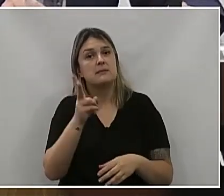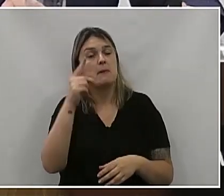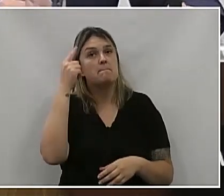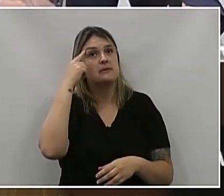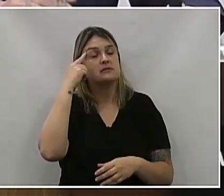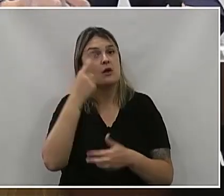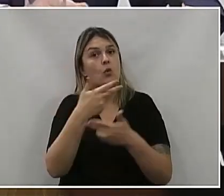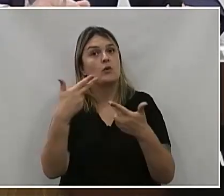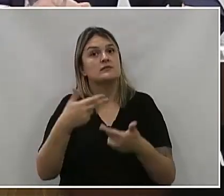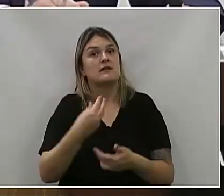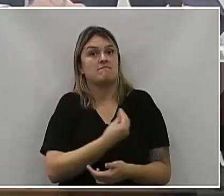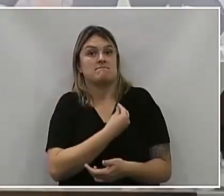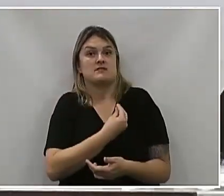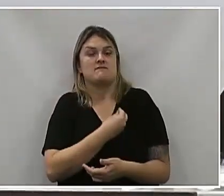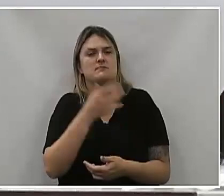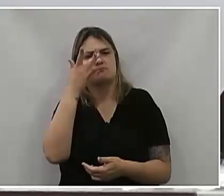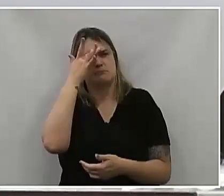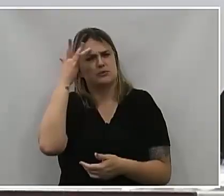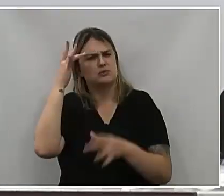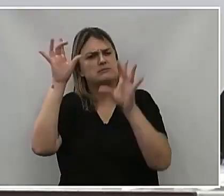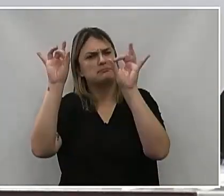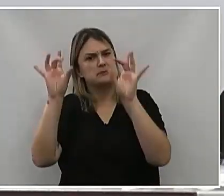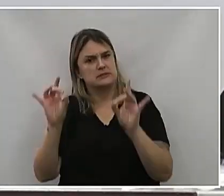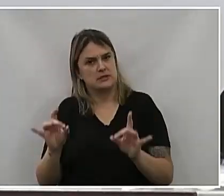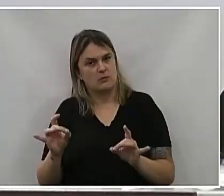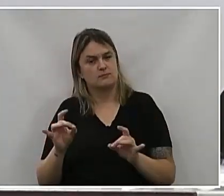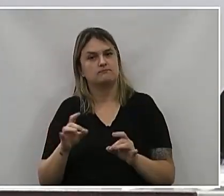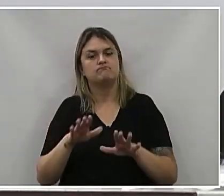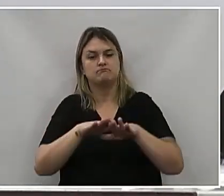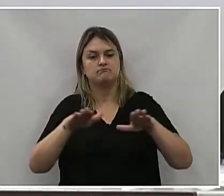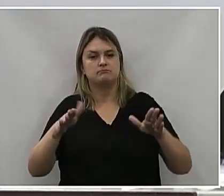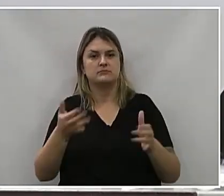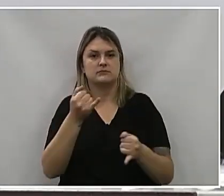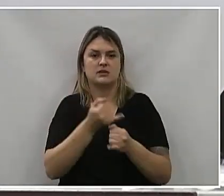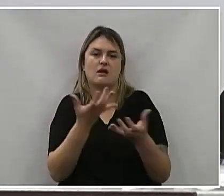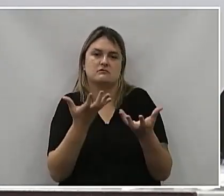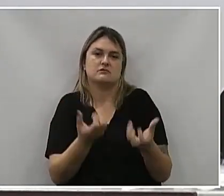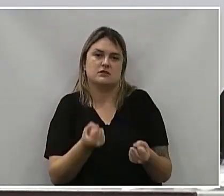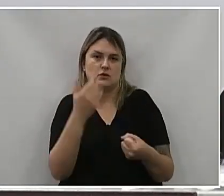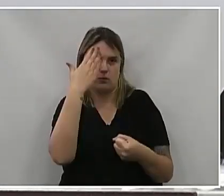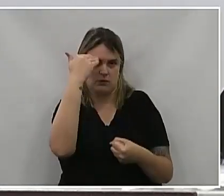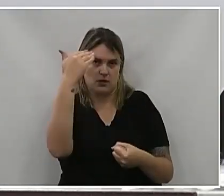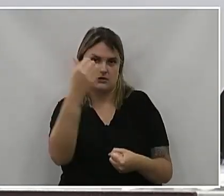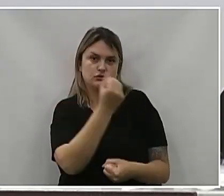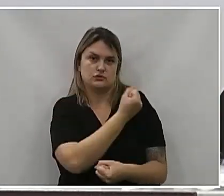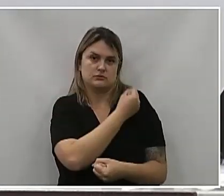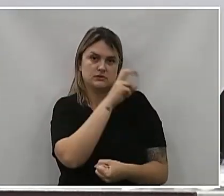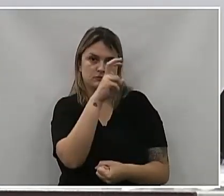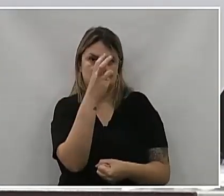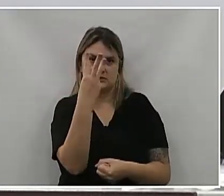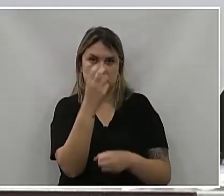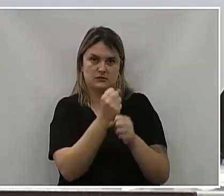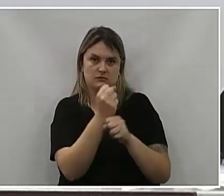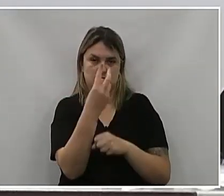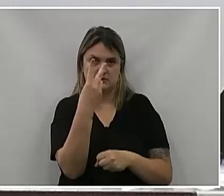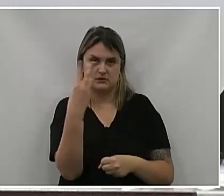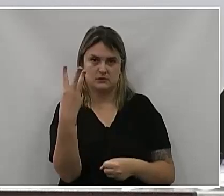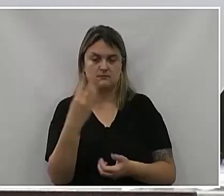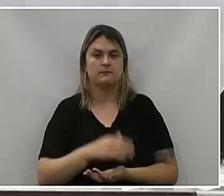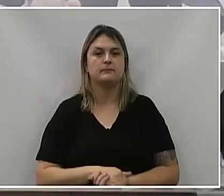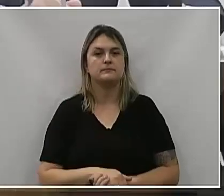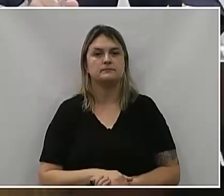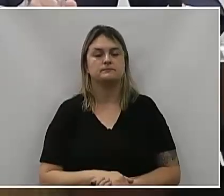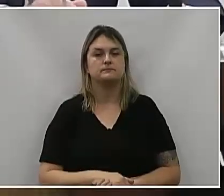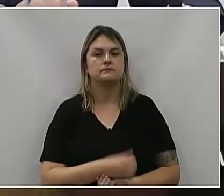as realizações dessa grande mulher. A mesa diretora acolhe a moção de número 53 de